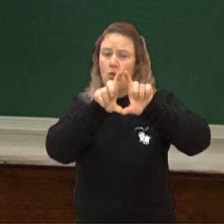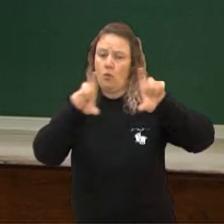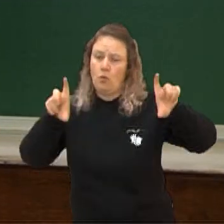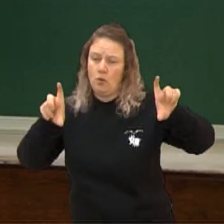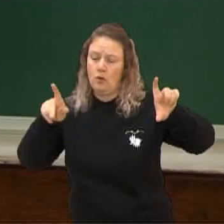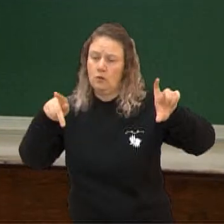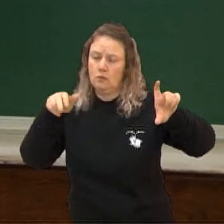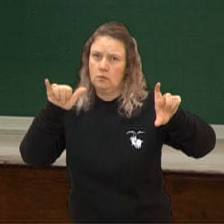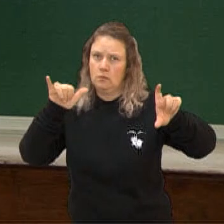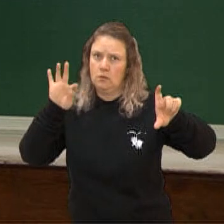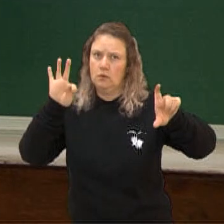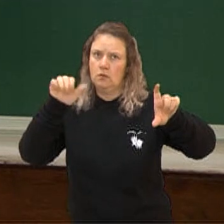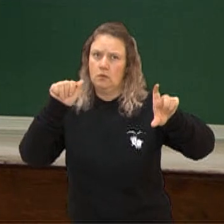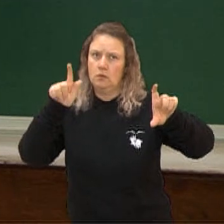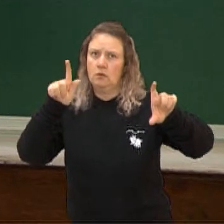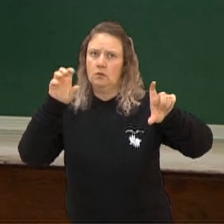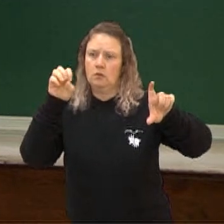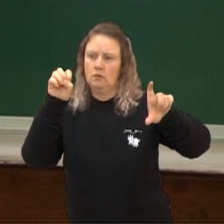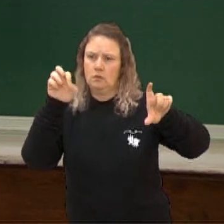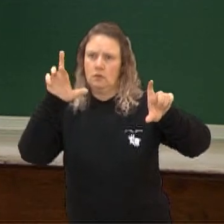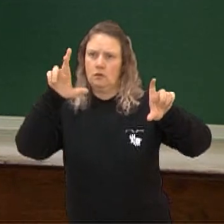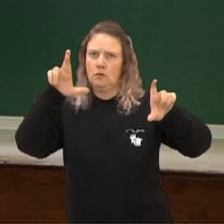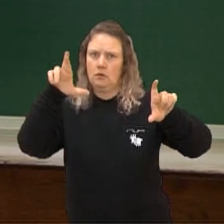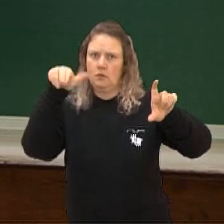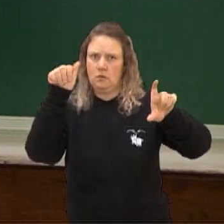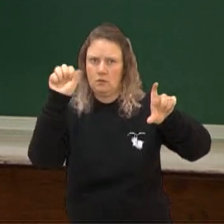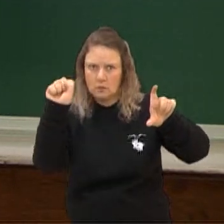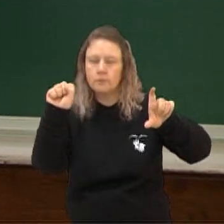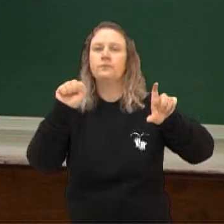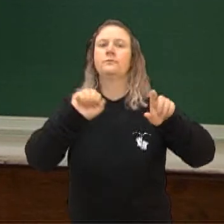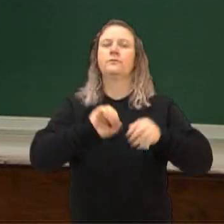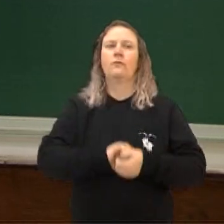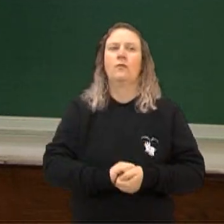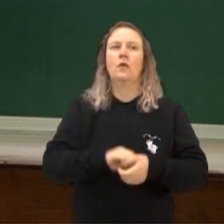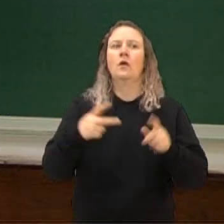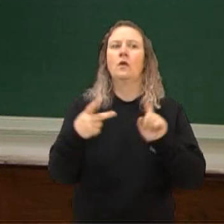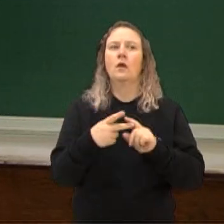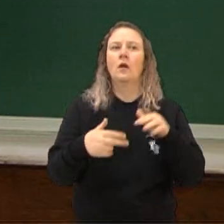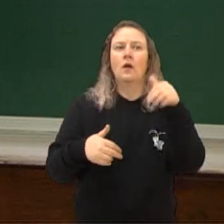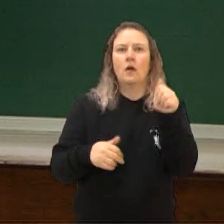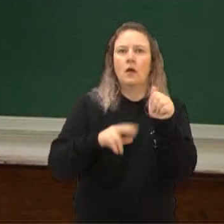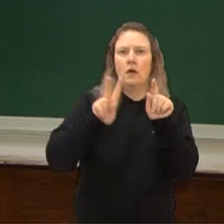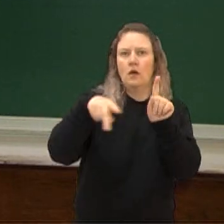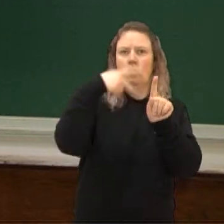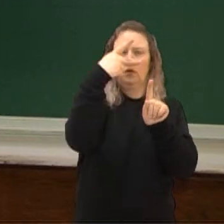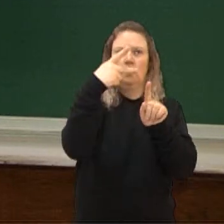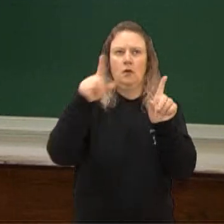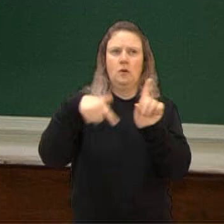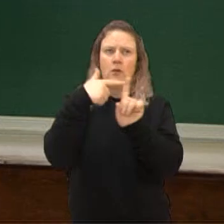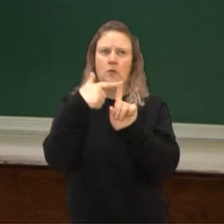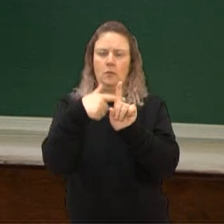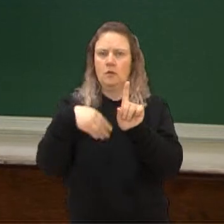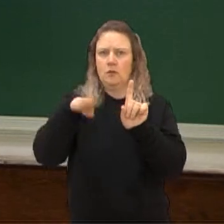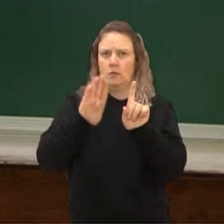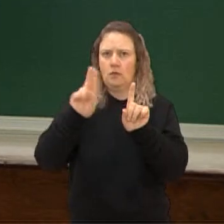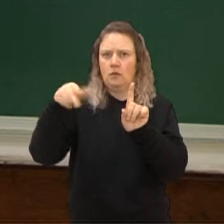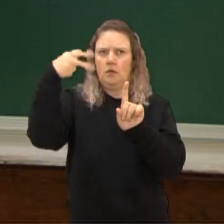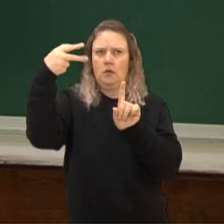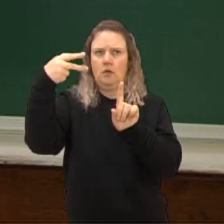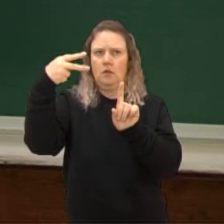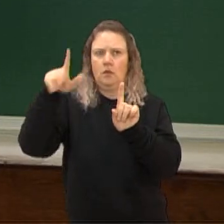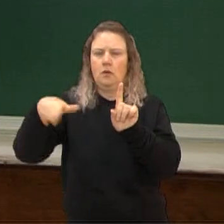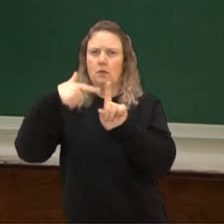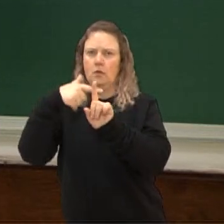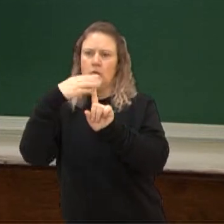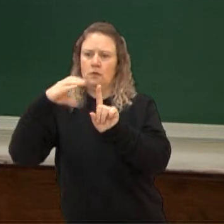Vai resultar A ao quadrado, que é essa aresta, mais B ao quadrado, que é essa aresta, mais C ao quadrado, que é essa aresta, tudo